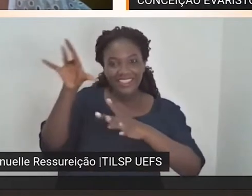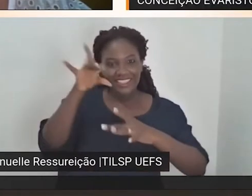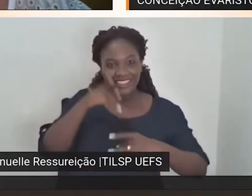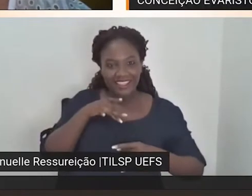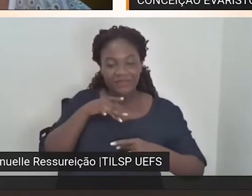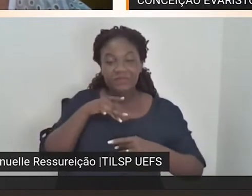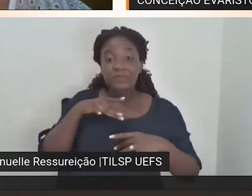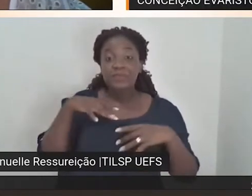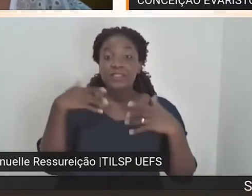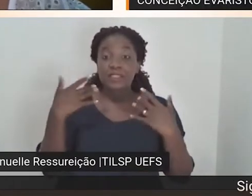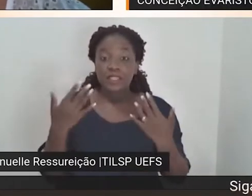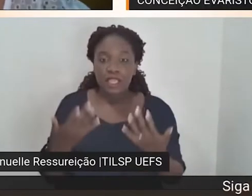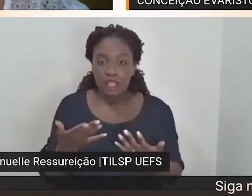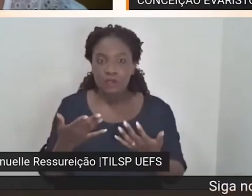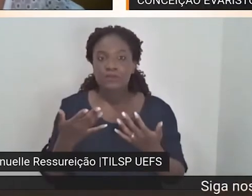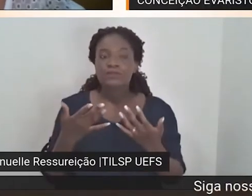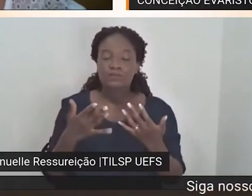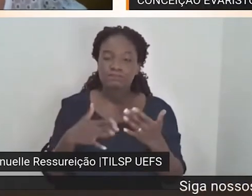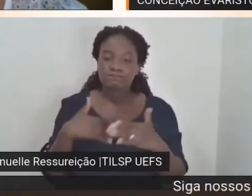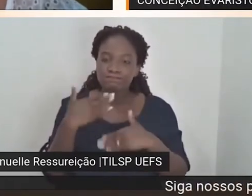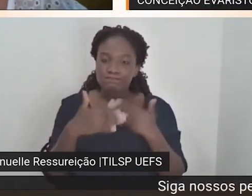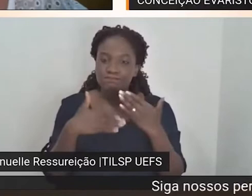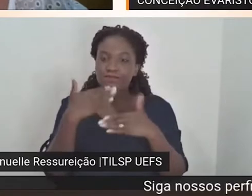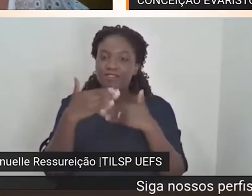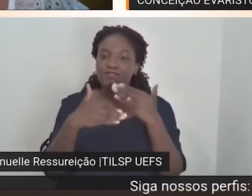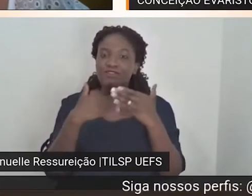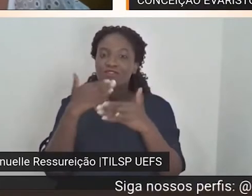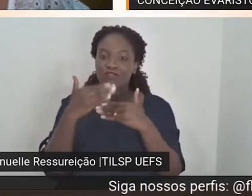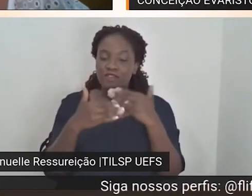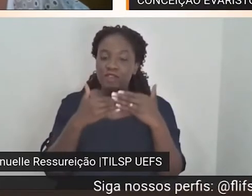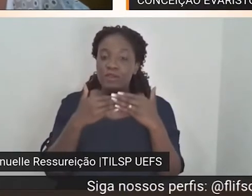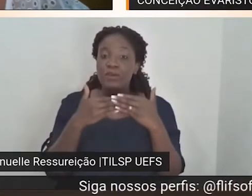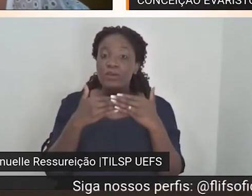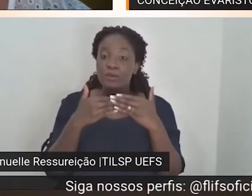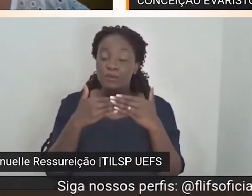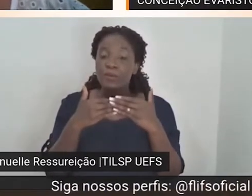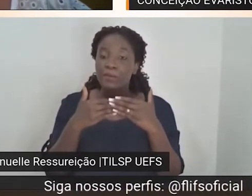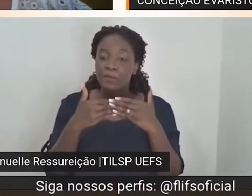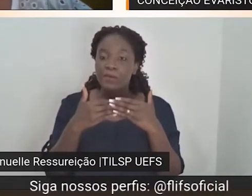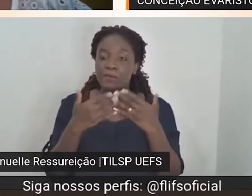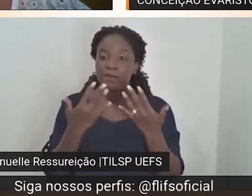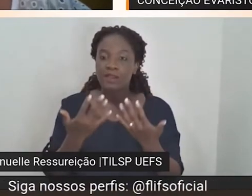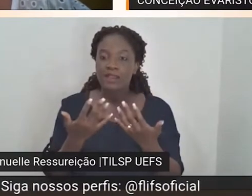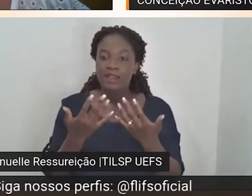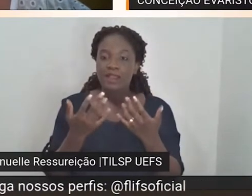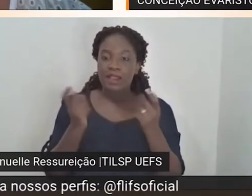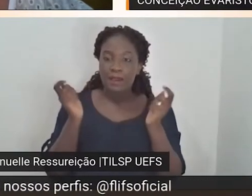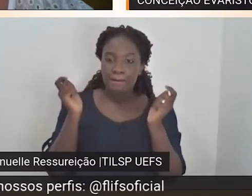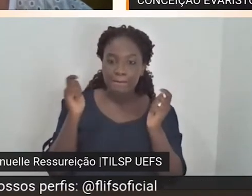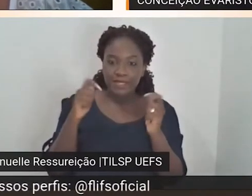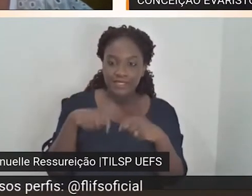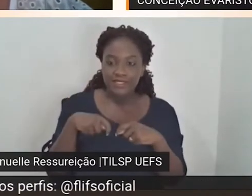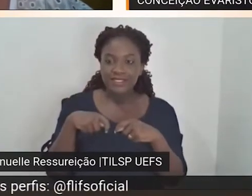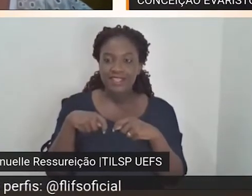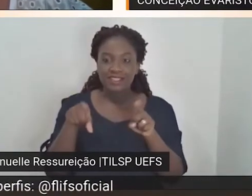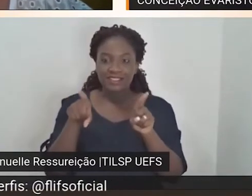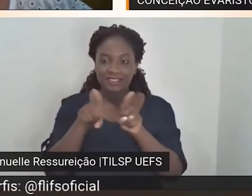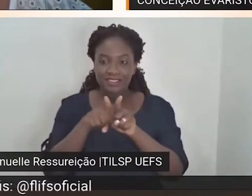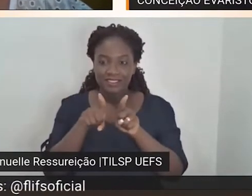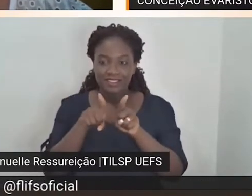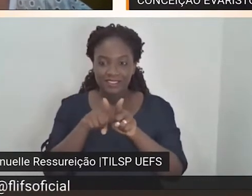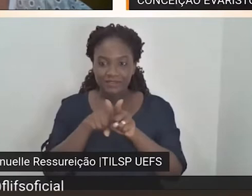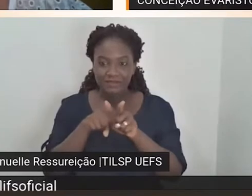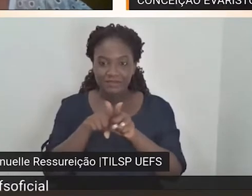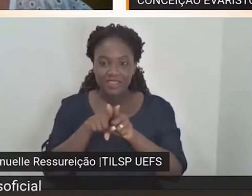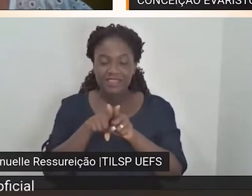Então, isso desenvolveu muito em mim essa, não só a capacidade, mas a necessidade da